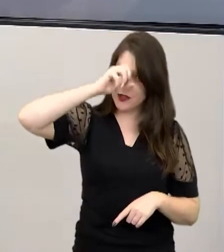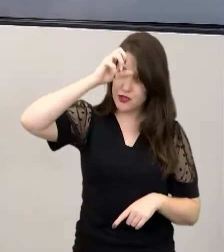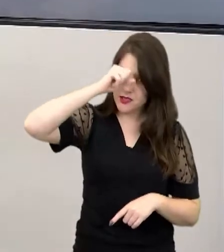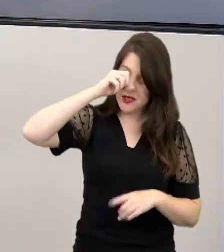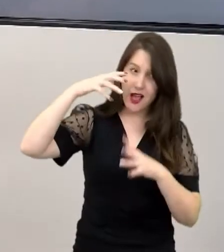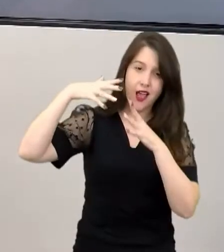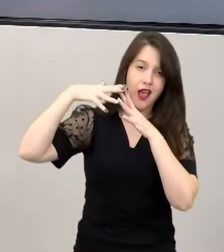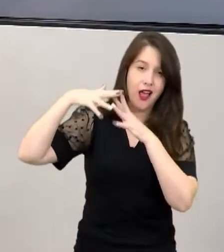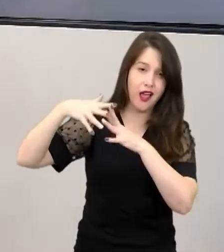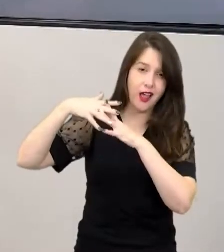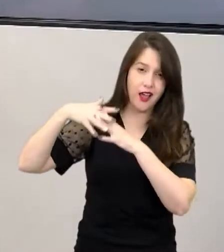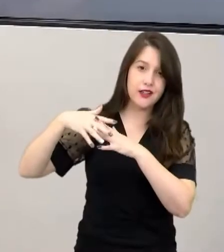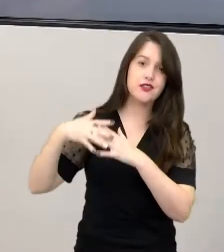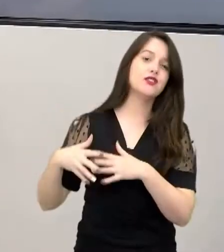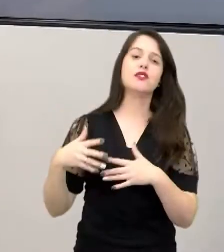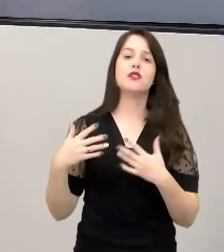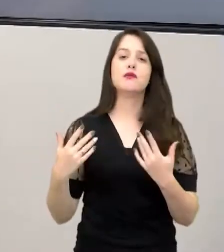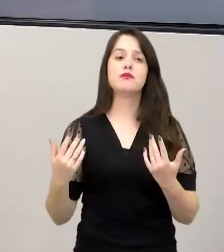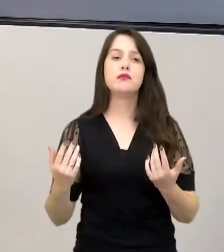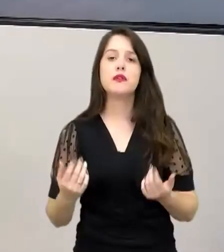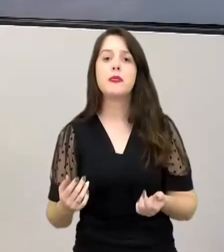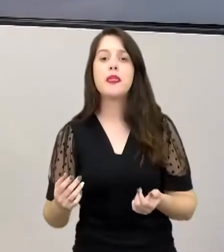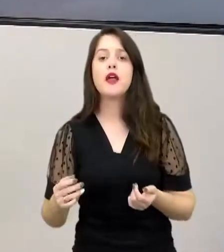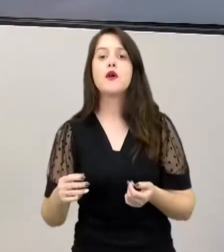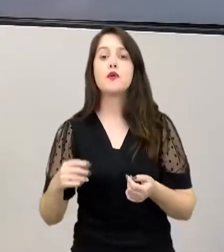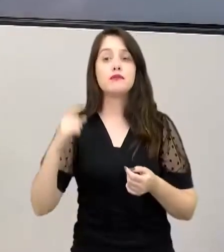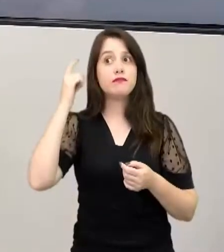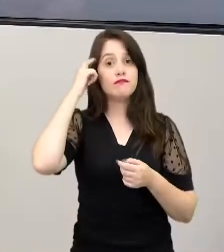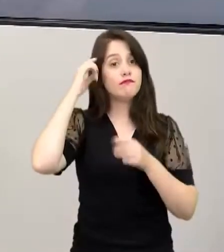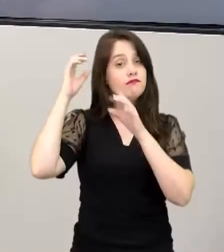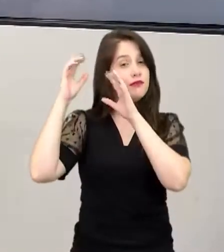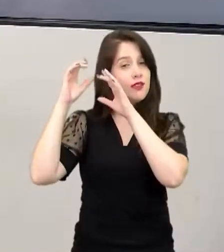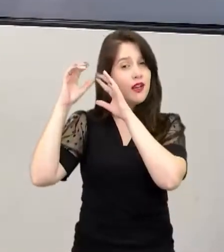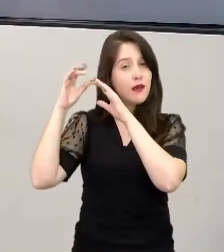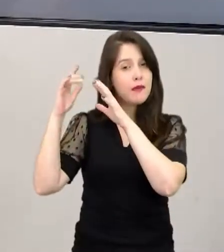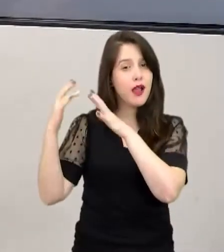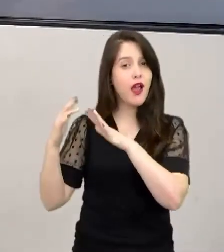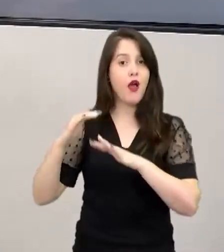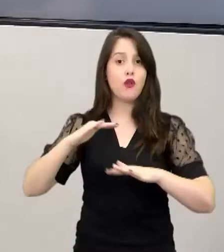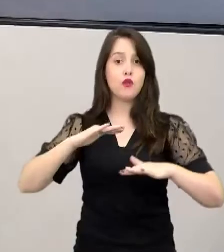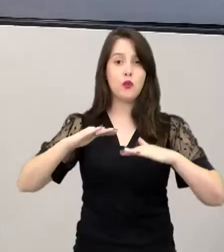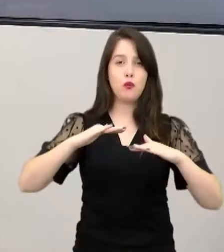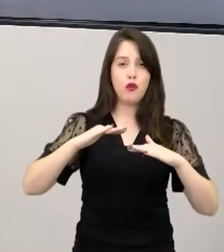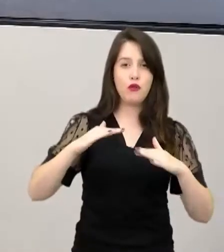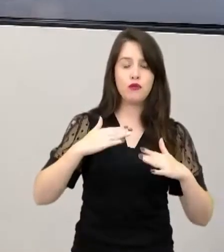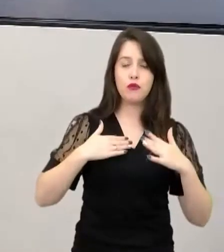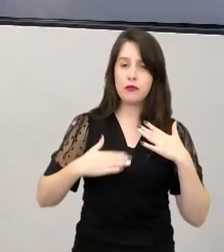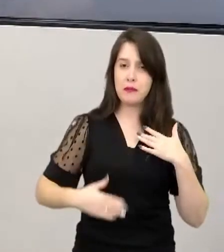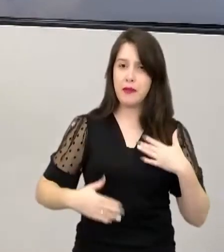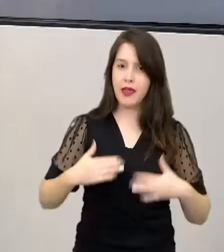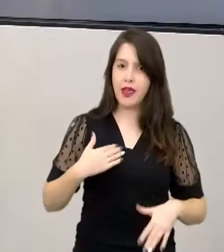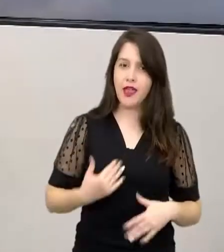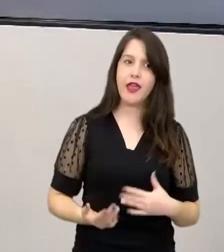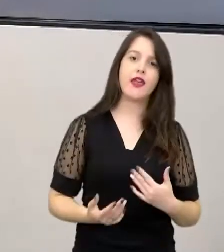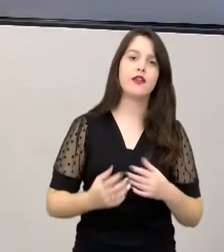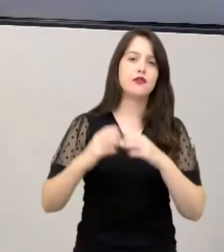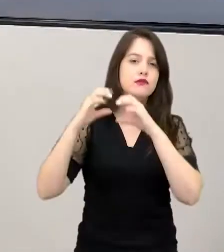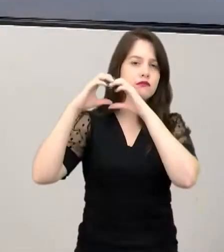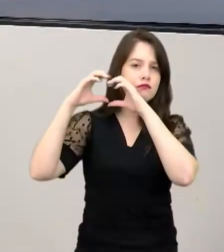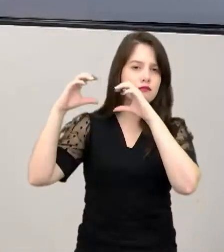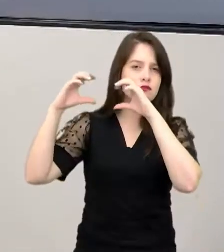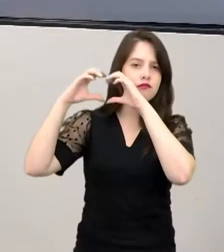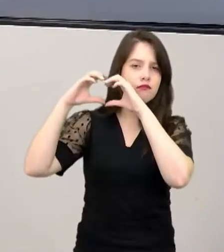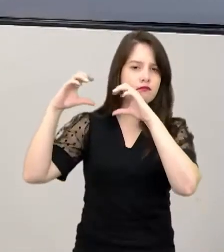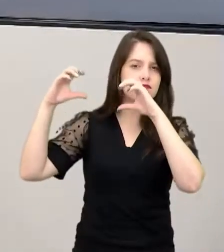E o desenvolvimento mesmo do córtex cerebral, desenvolvimento maior também do cérebro, que aí foi